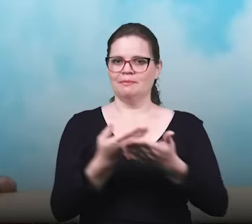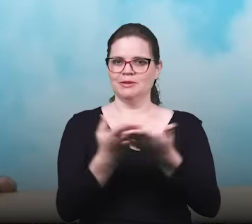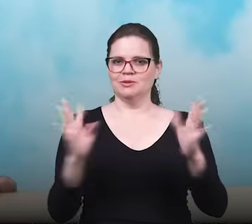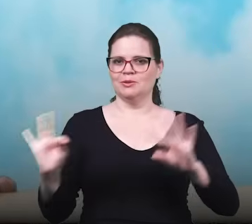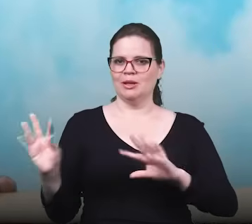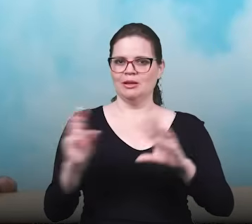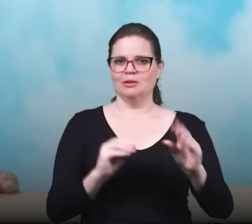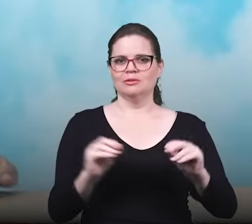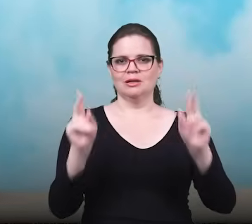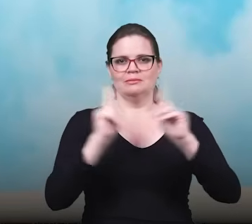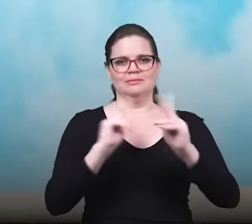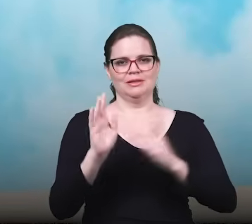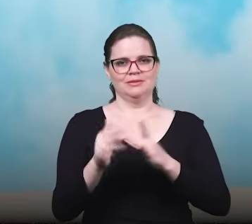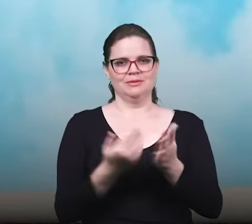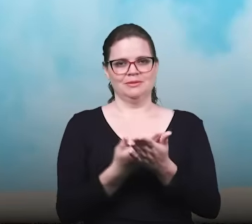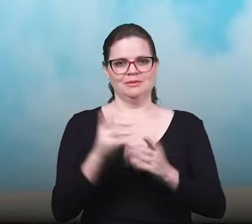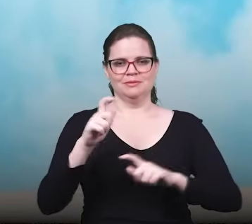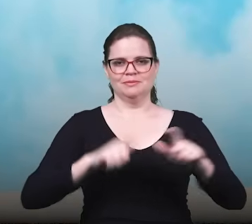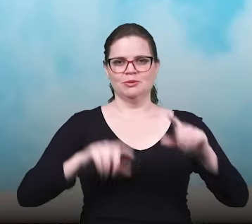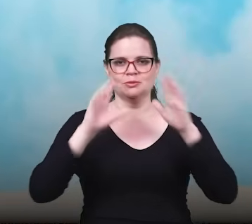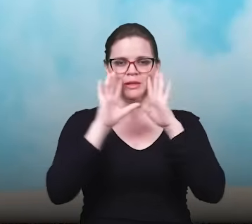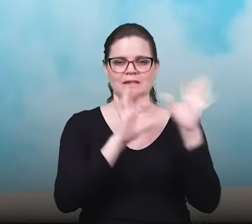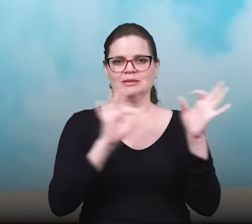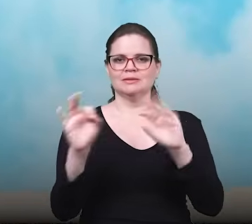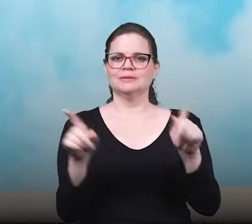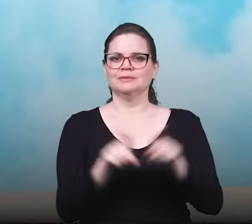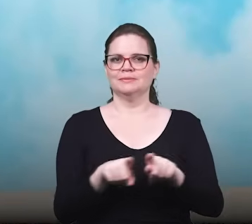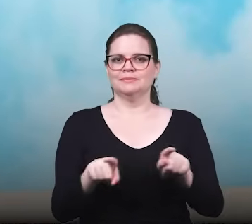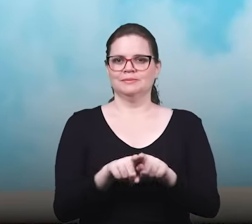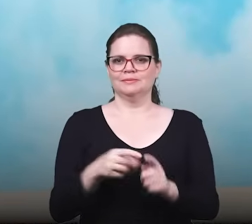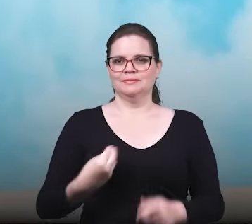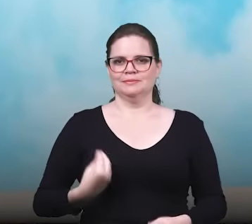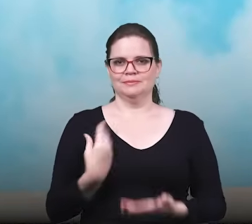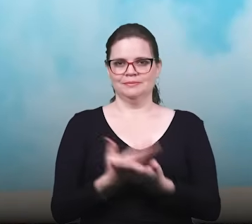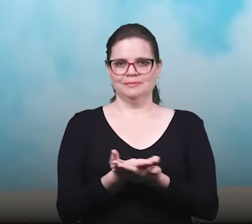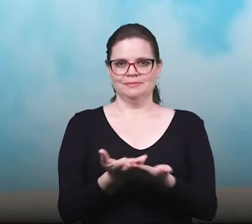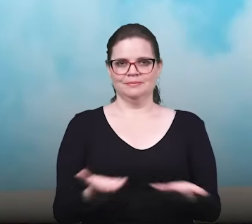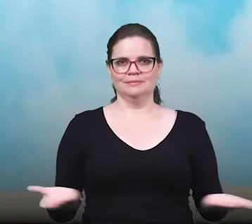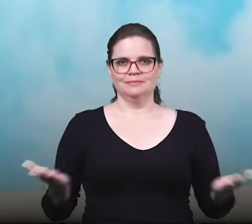Luciano, a paz do Senhor a todos os irmãos que têm participado conosco nesse